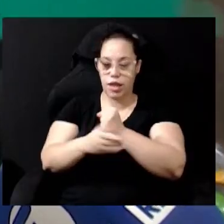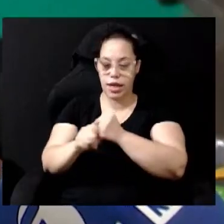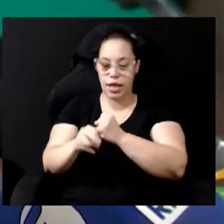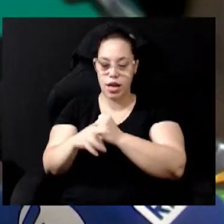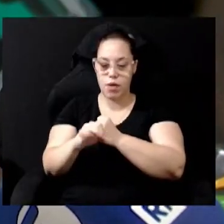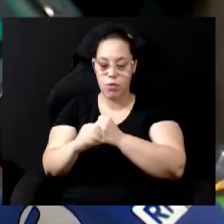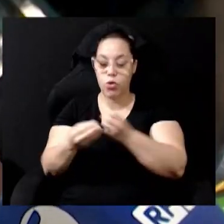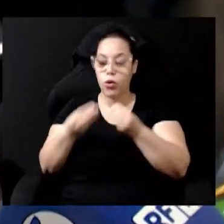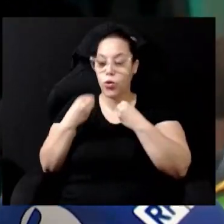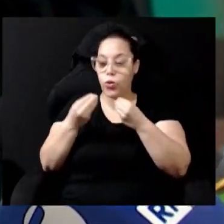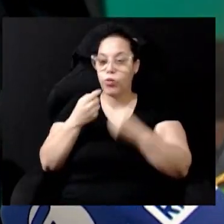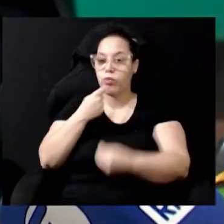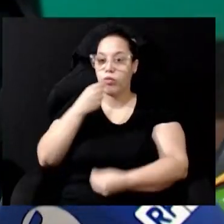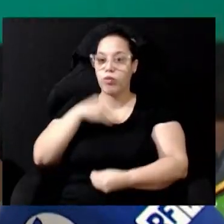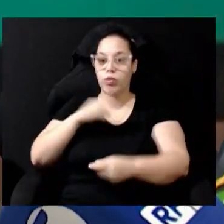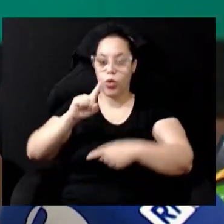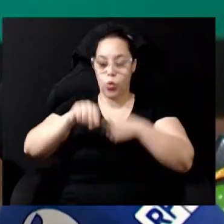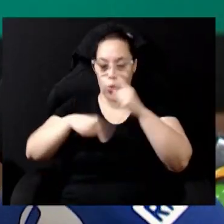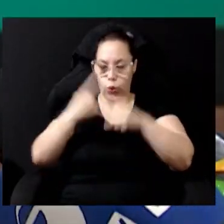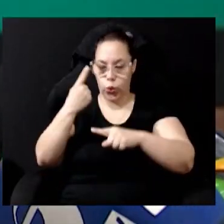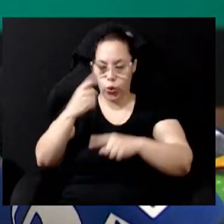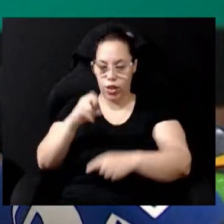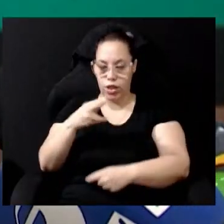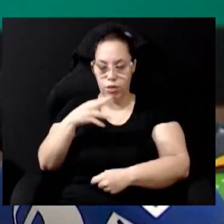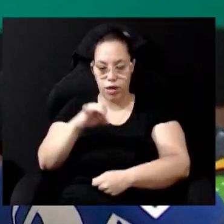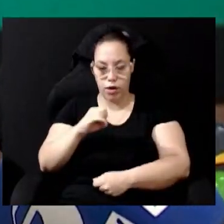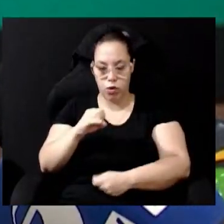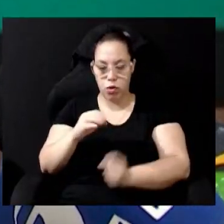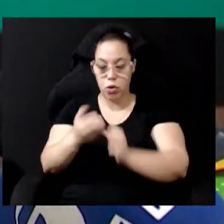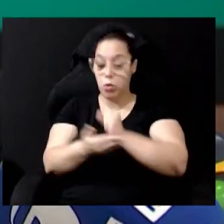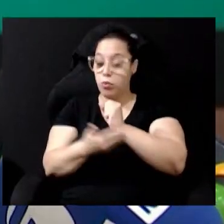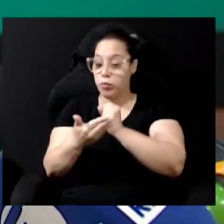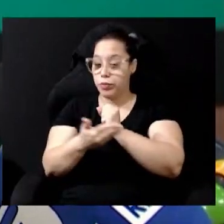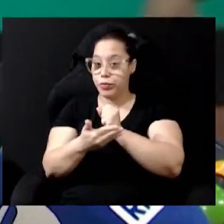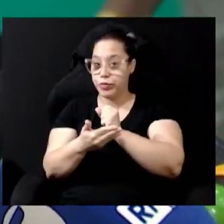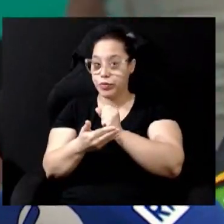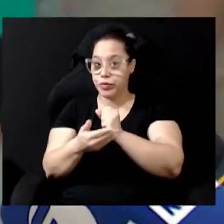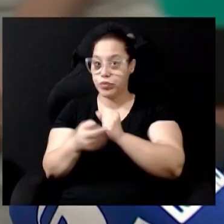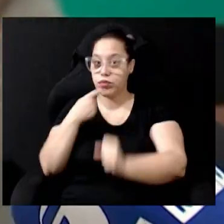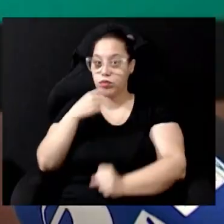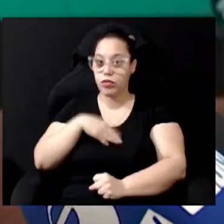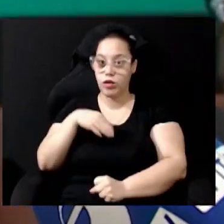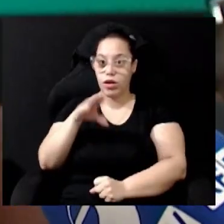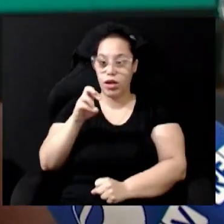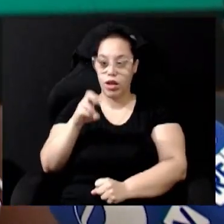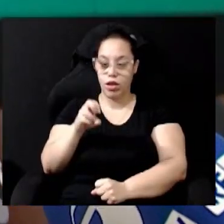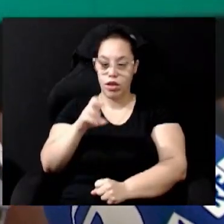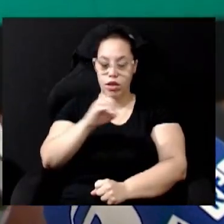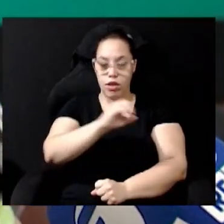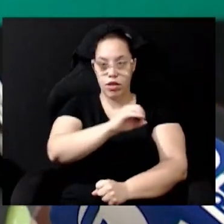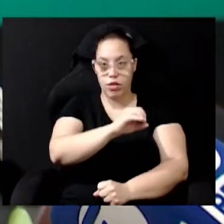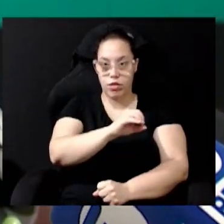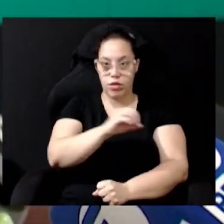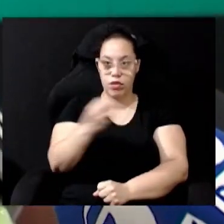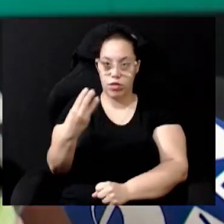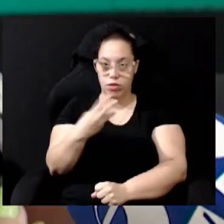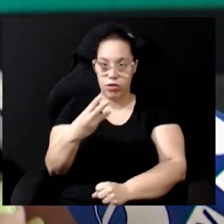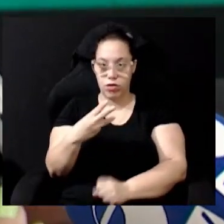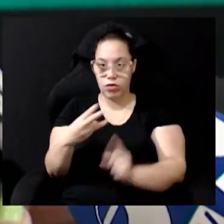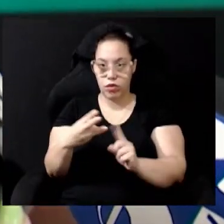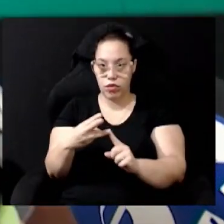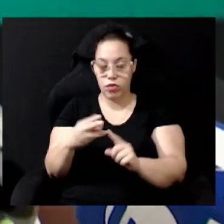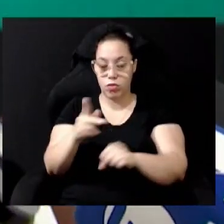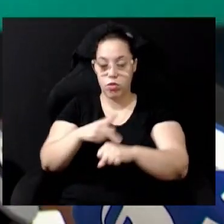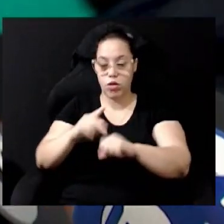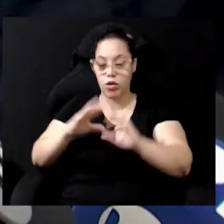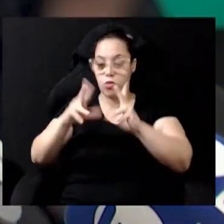tornou campeã de saneamento básico entre as cidades acima de 500 mil habitantes e também em terceiro lugar no país como um todo. E